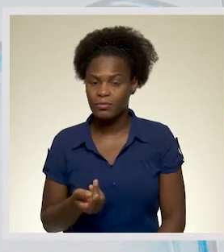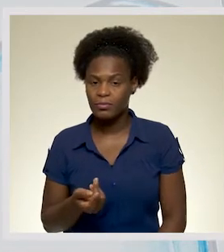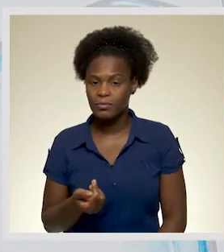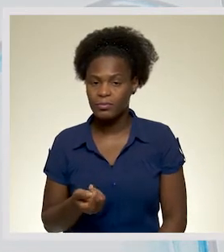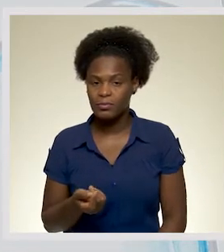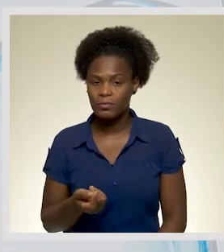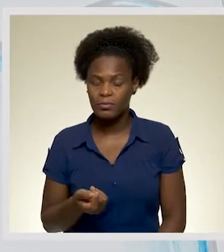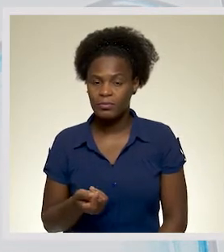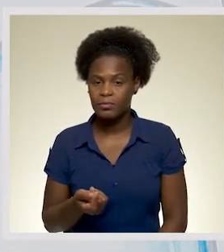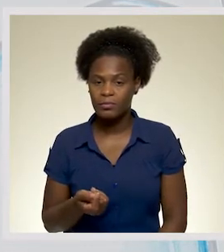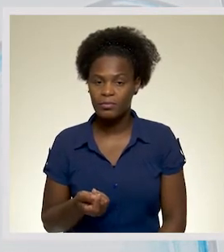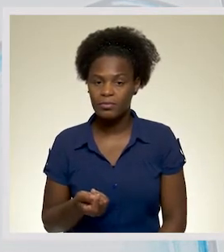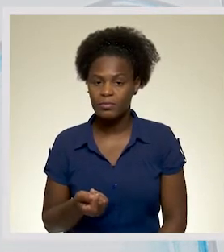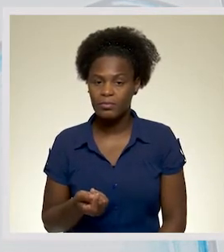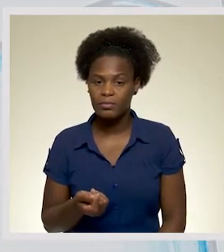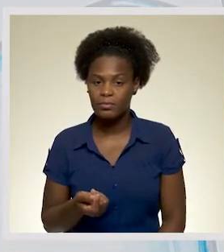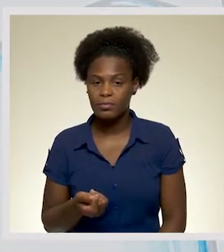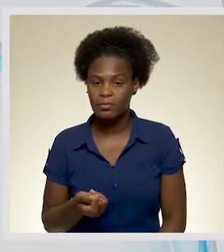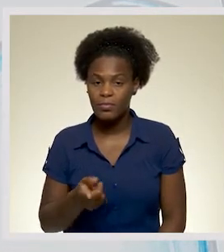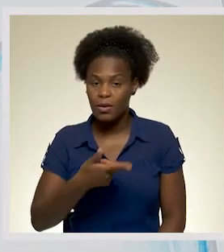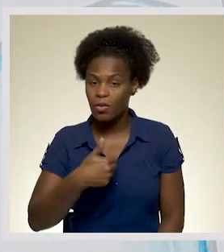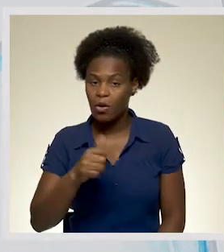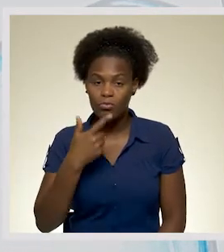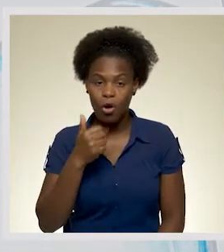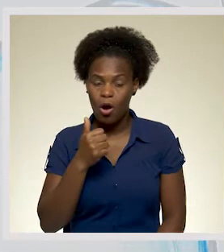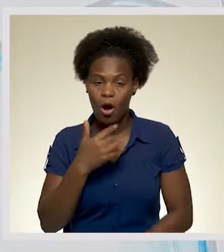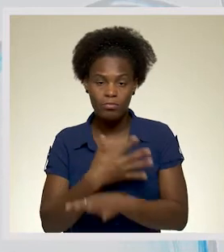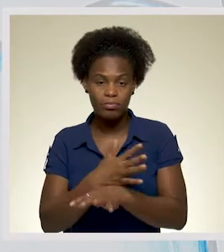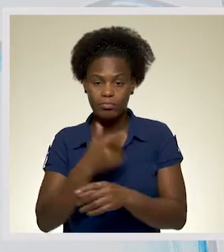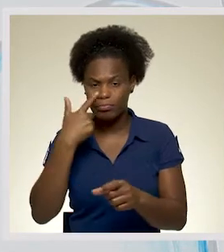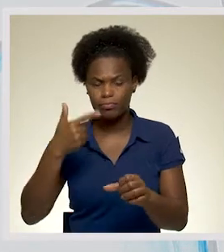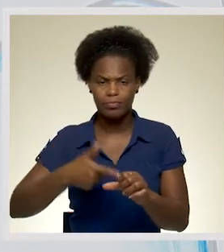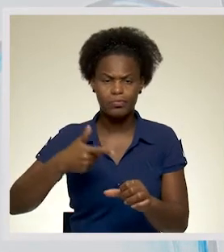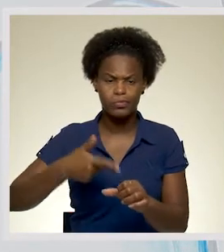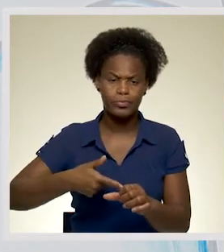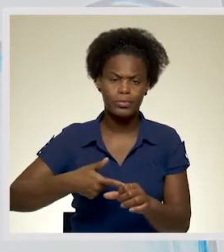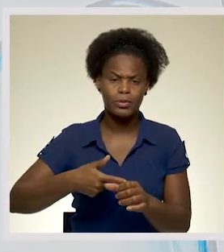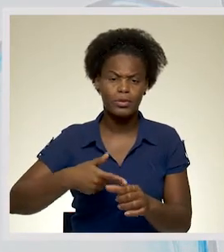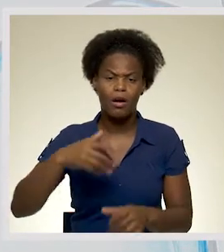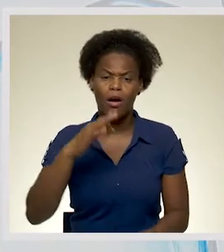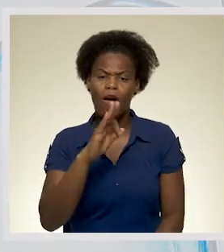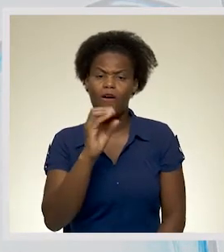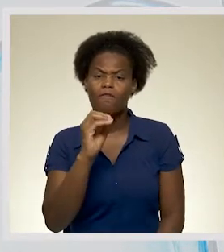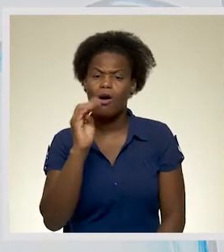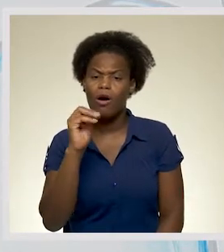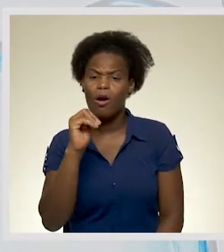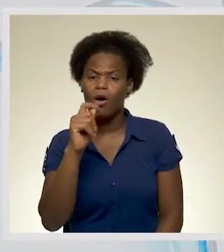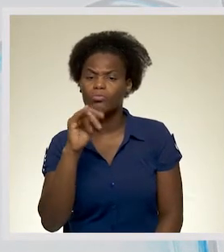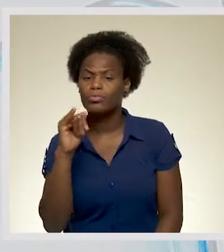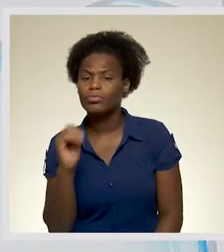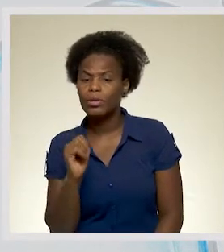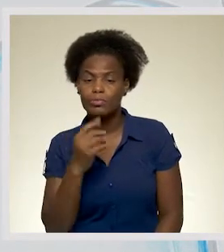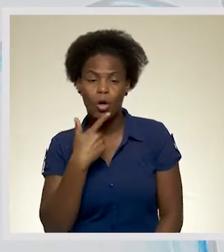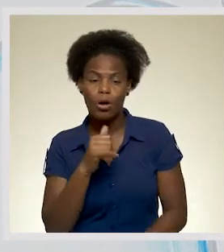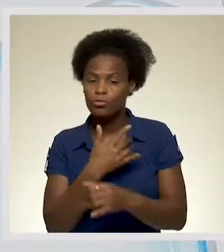muito na queima de combustíveis fósseis. O que são combustíveis fósseis?